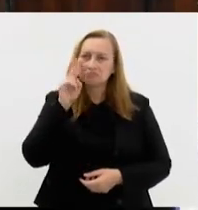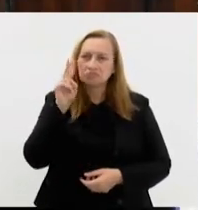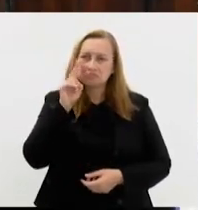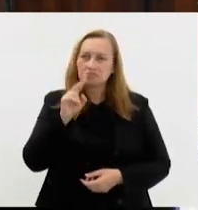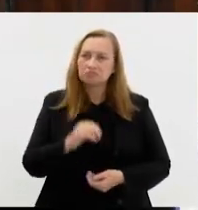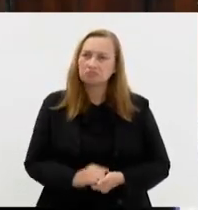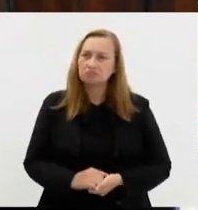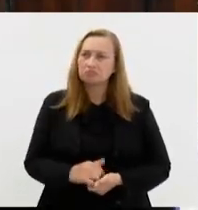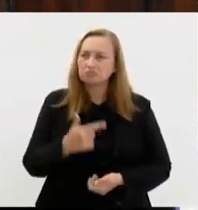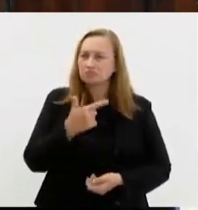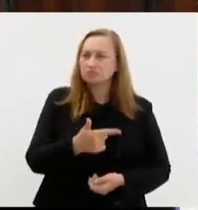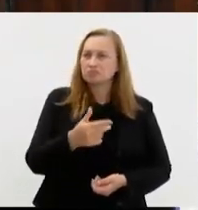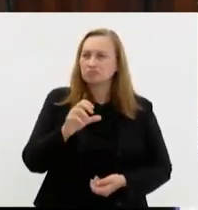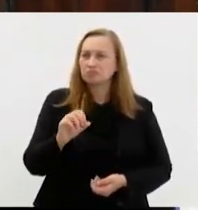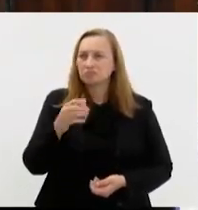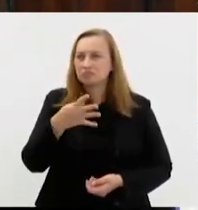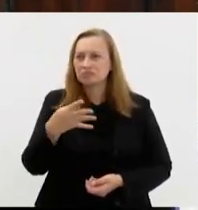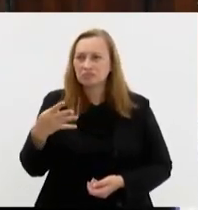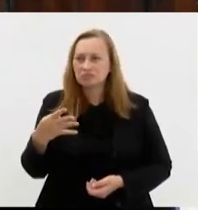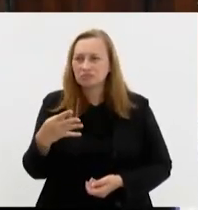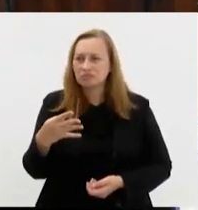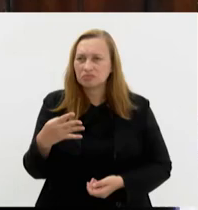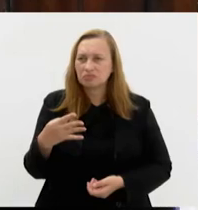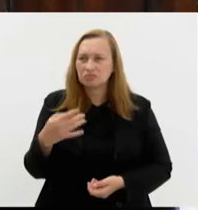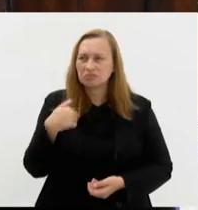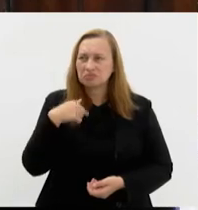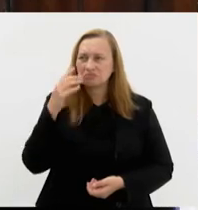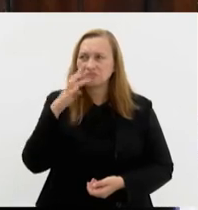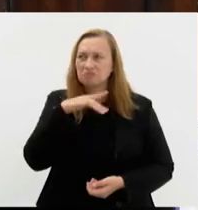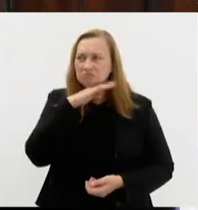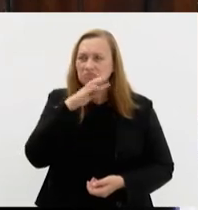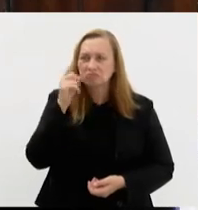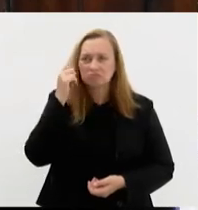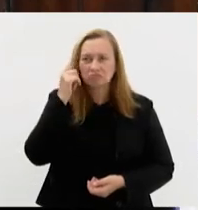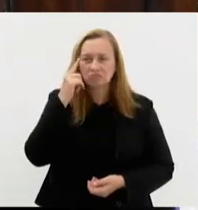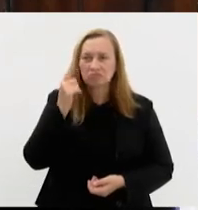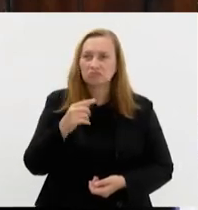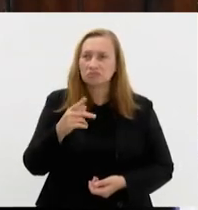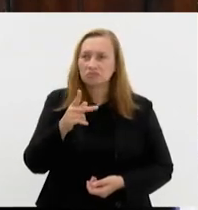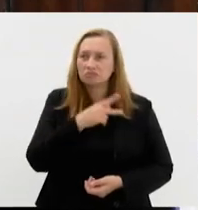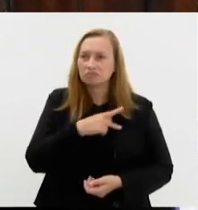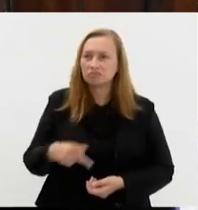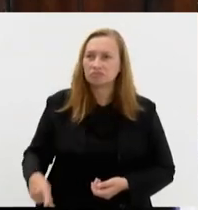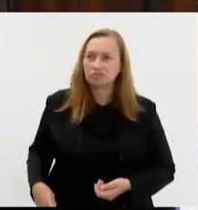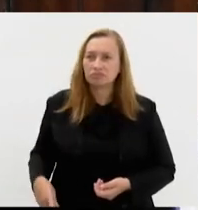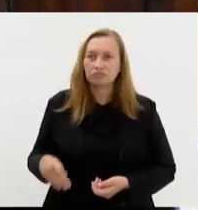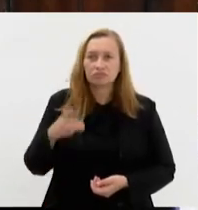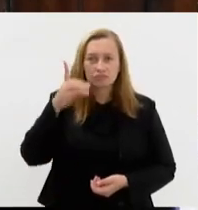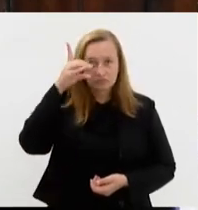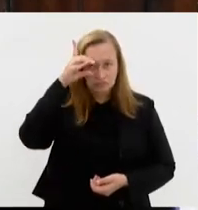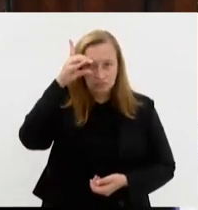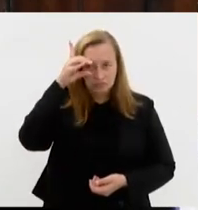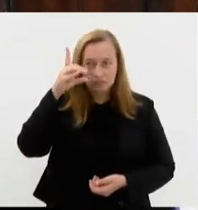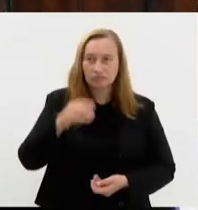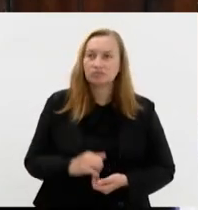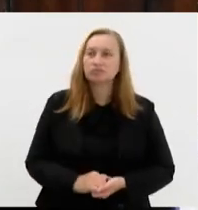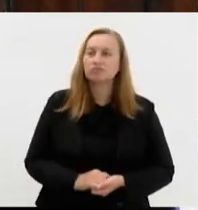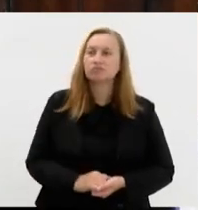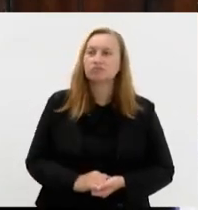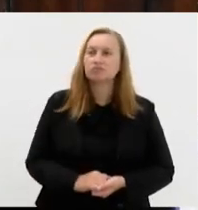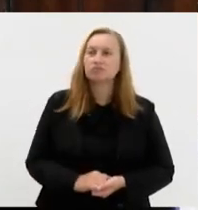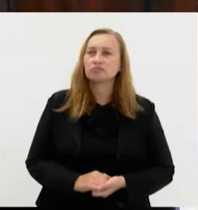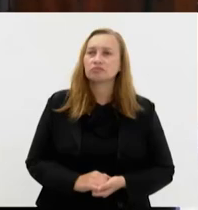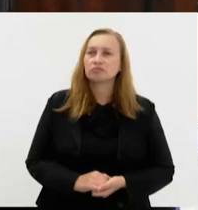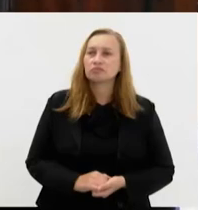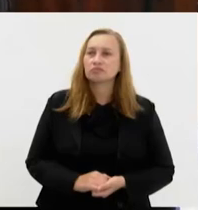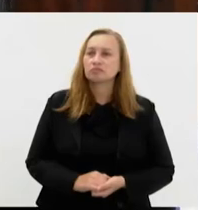que em 2014 talvez agora tô ruim de cabeça a presidenta Dilma presidenta no